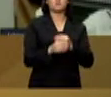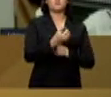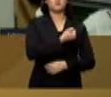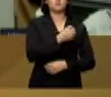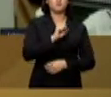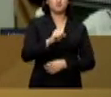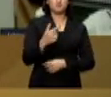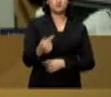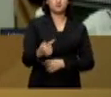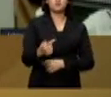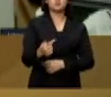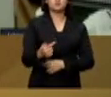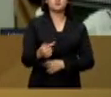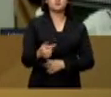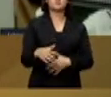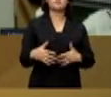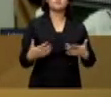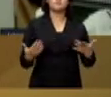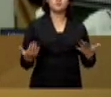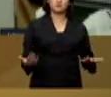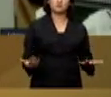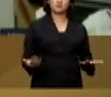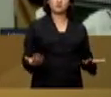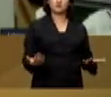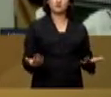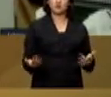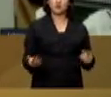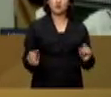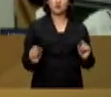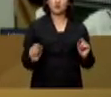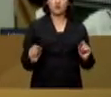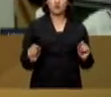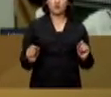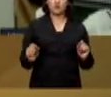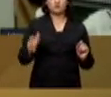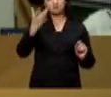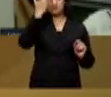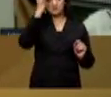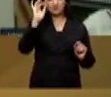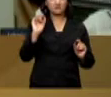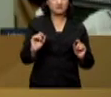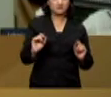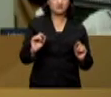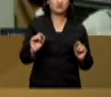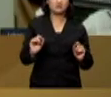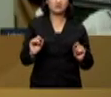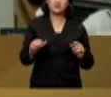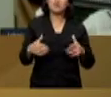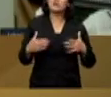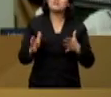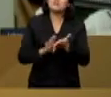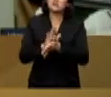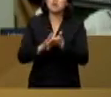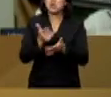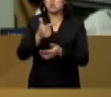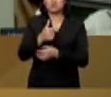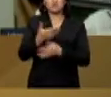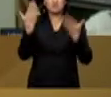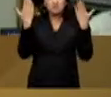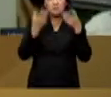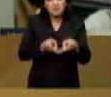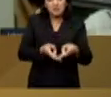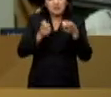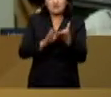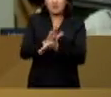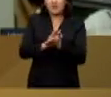96. Nesse sentido, não observo quanto ao ponto qualquer transgressão ao que estabelecido na norma geral